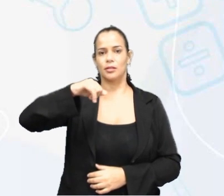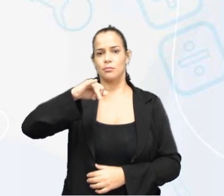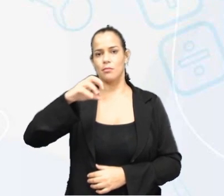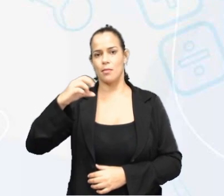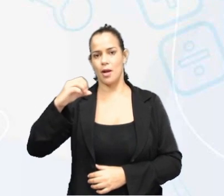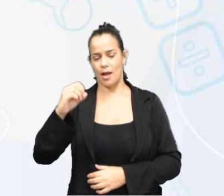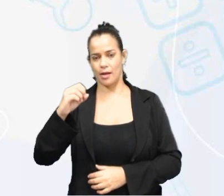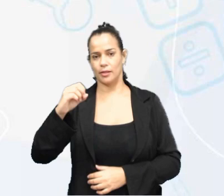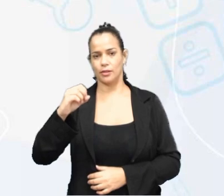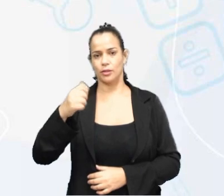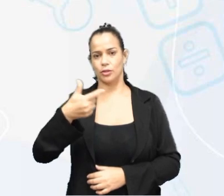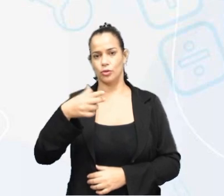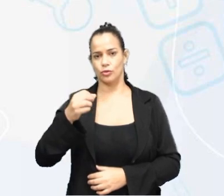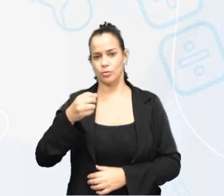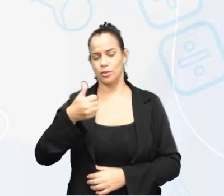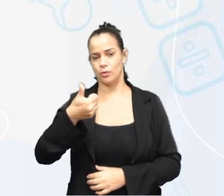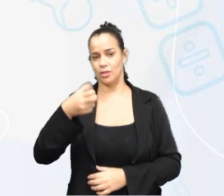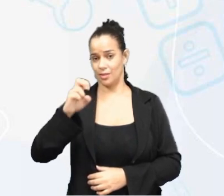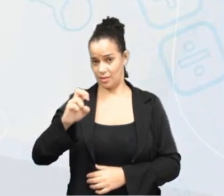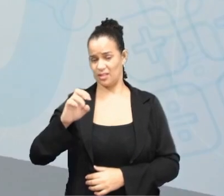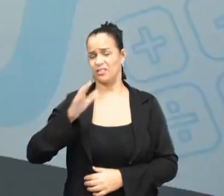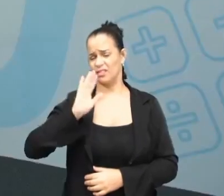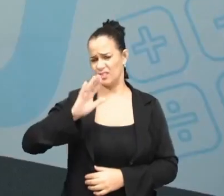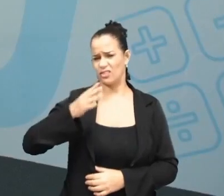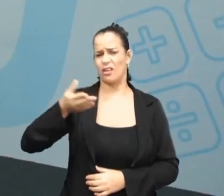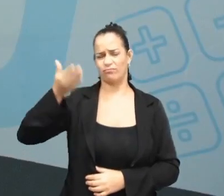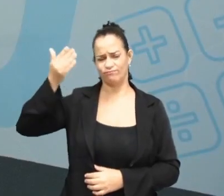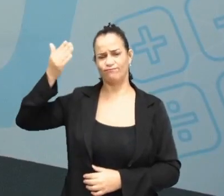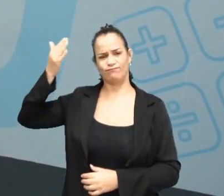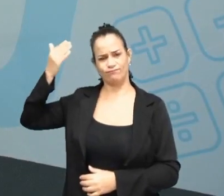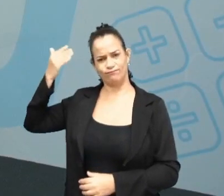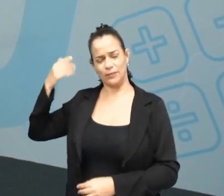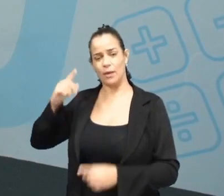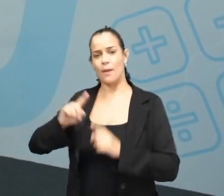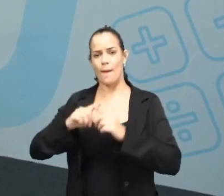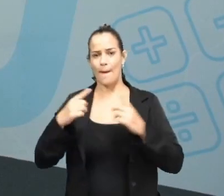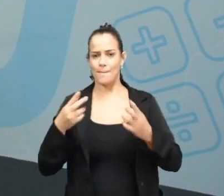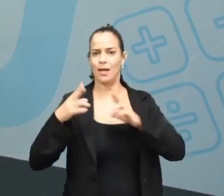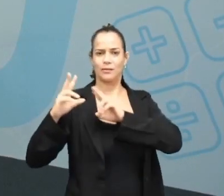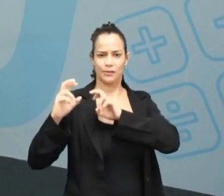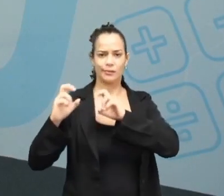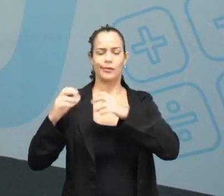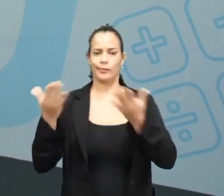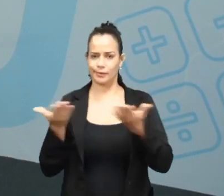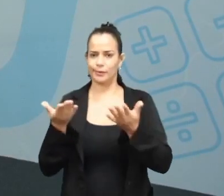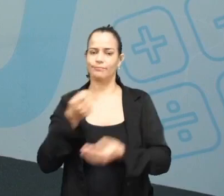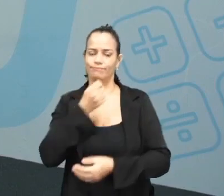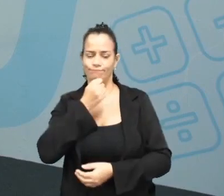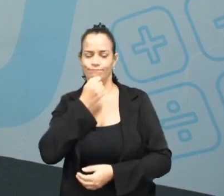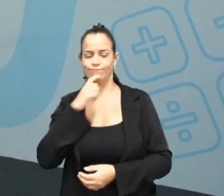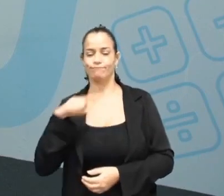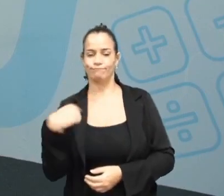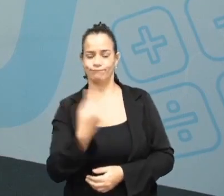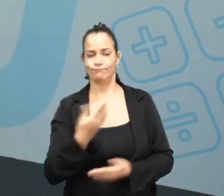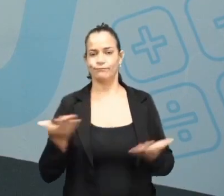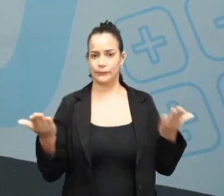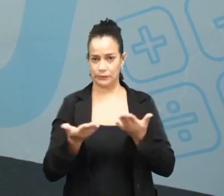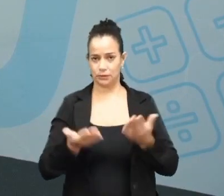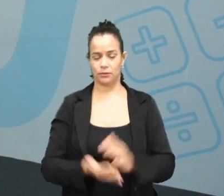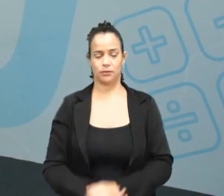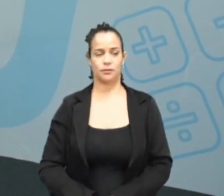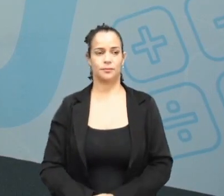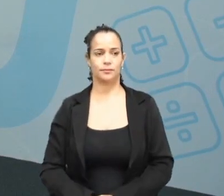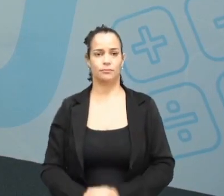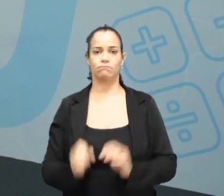uma reportagem relativamente, 2015 já faz um tempo, mas é um assunto bem pertinente ainda nos tempos de hoje,